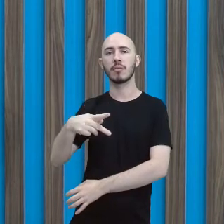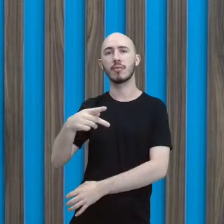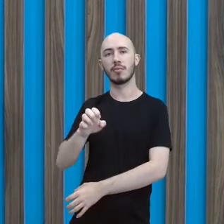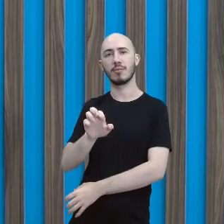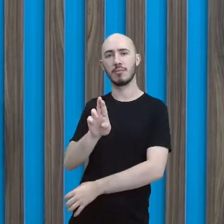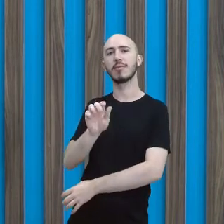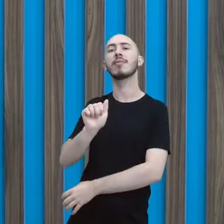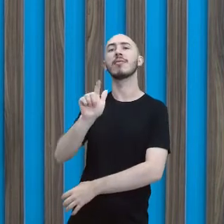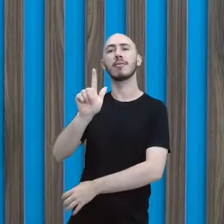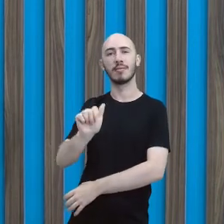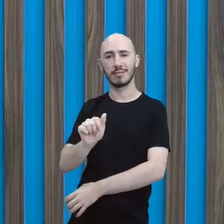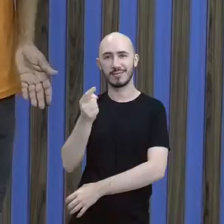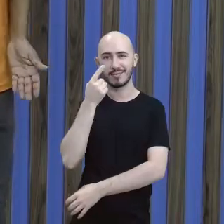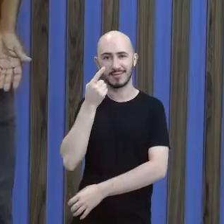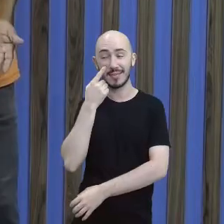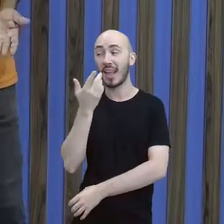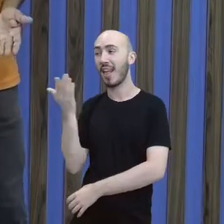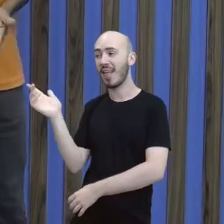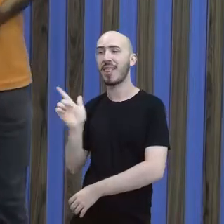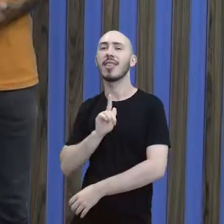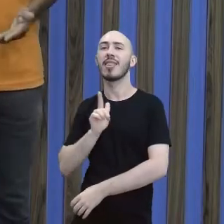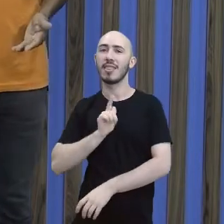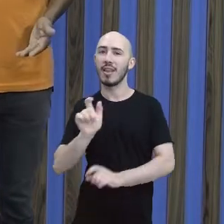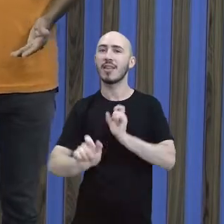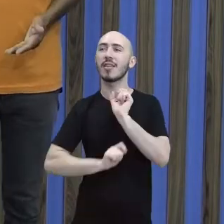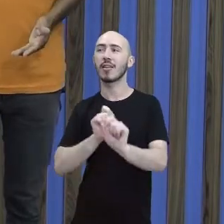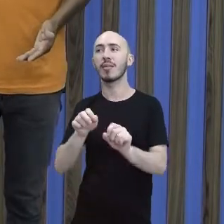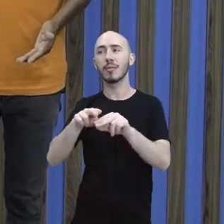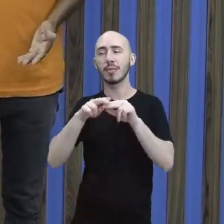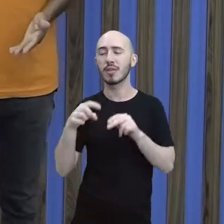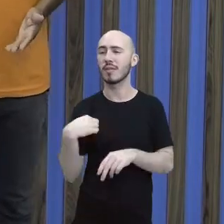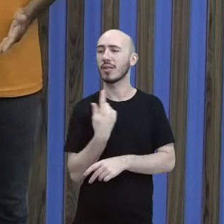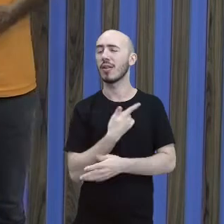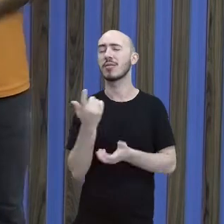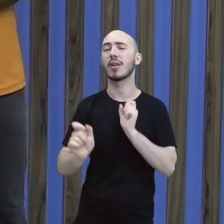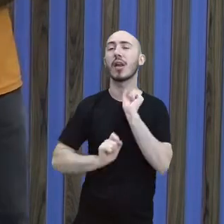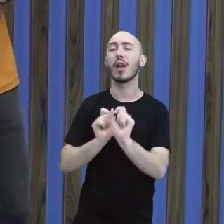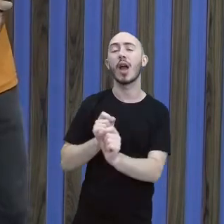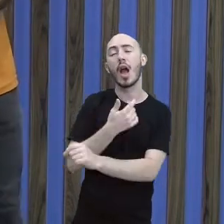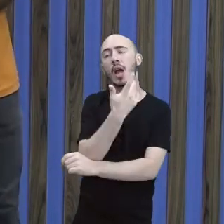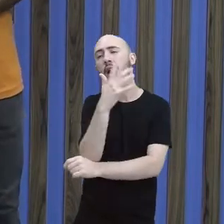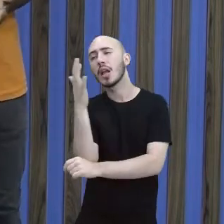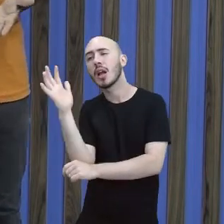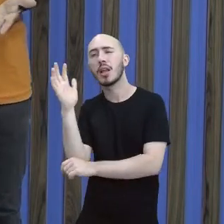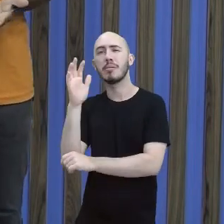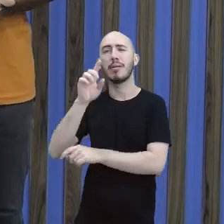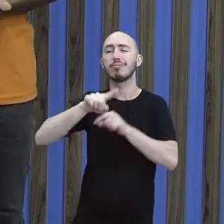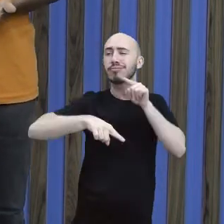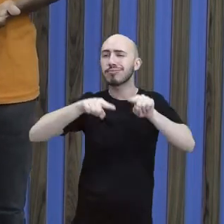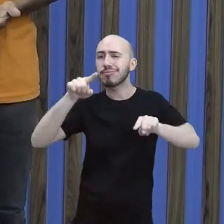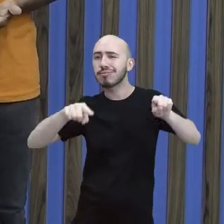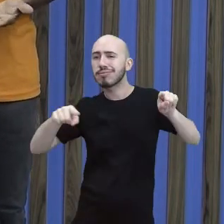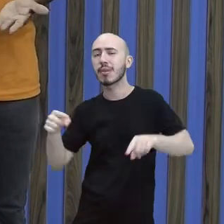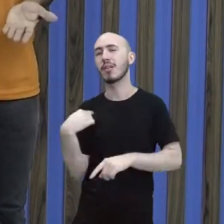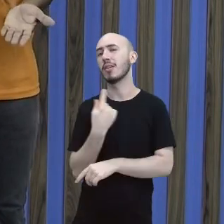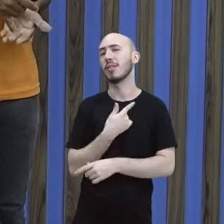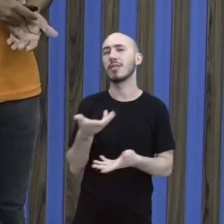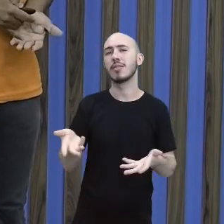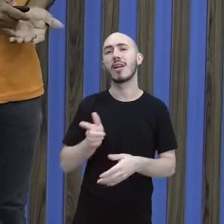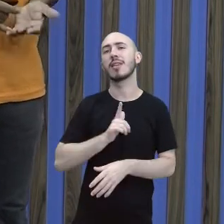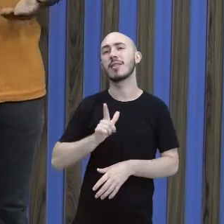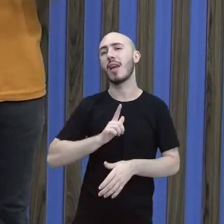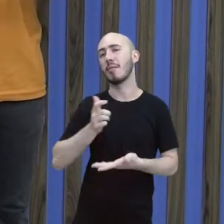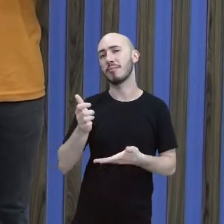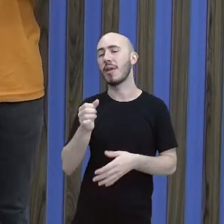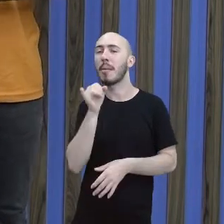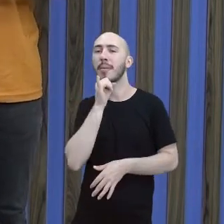só, hein? Tá vendo, gente? Então, por isso que a gente teve essa variação climática, variação de vegetação um pouco diferenciada daquilo que a gente vê na América do